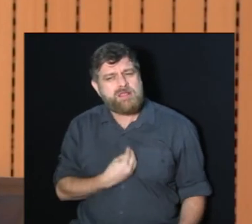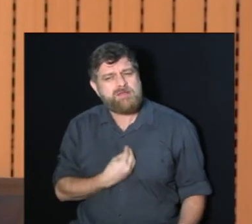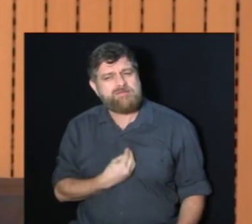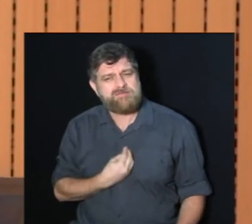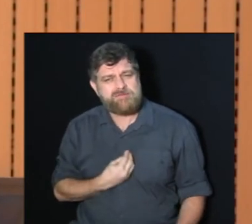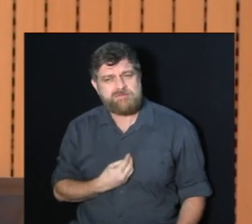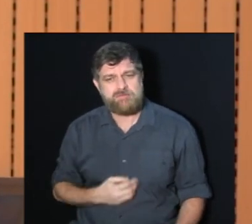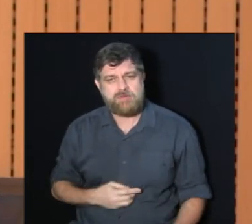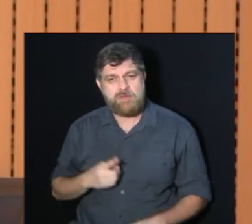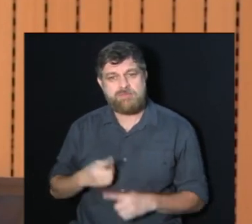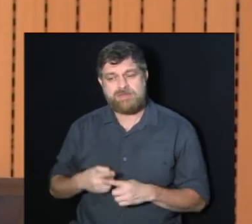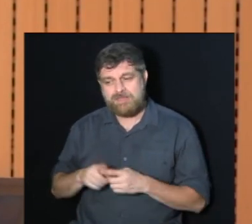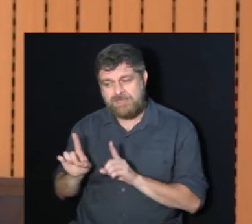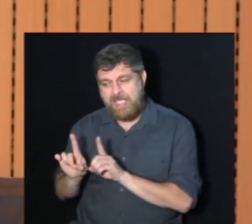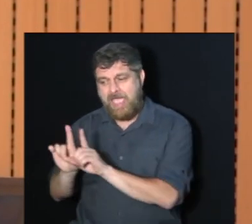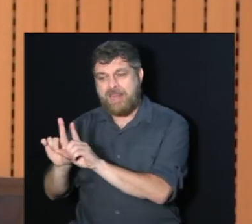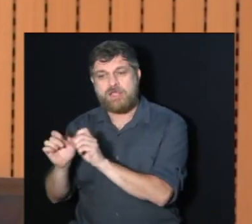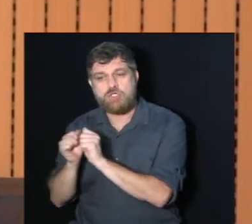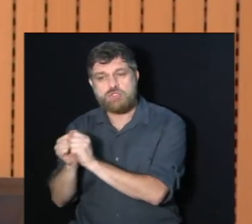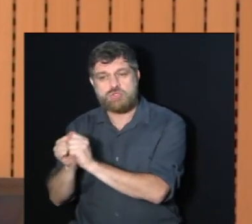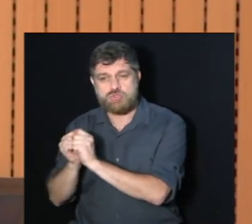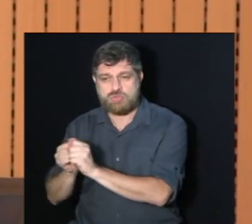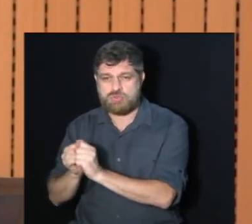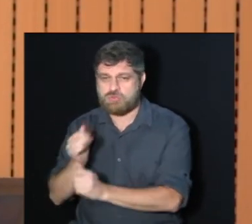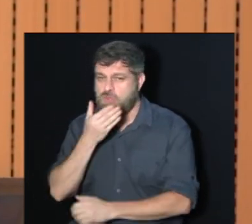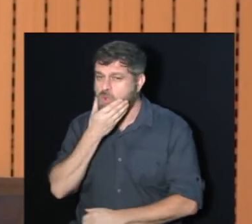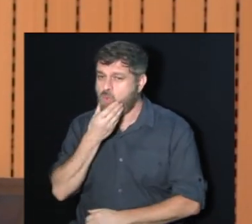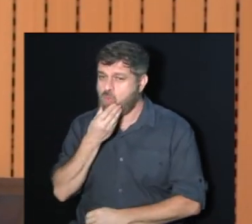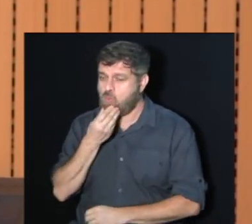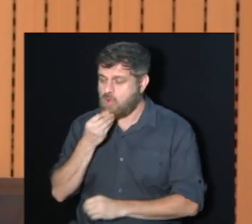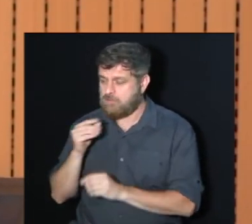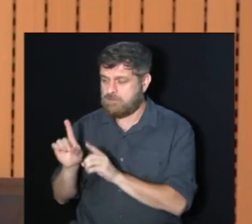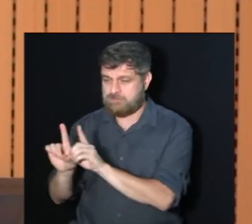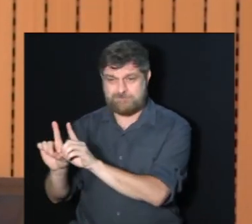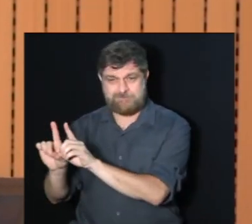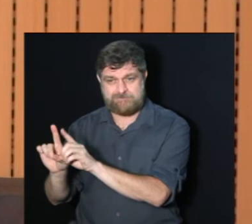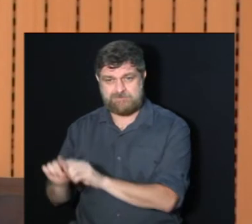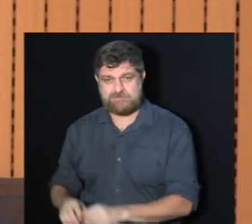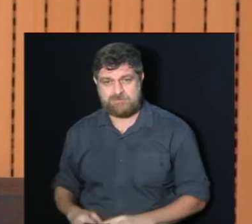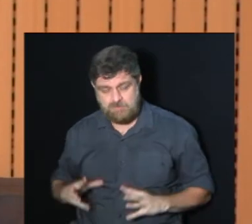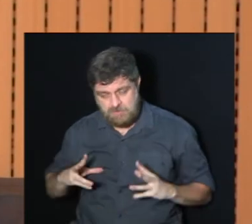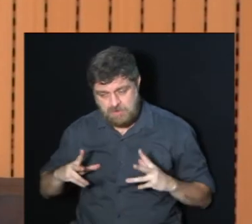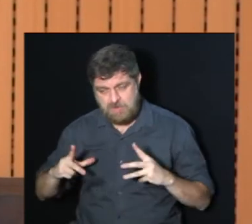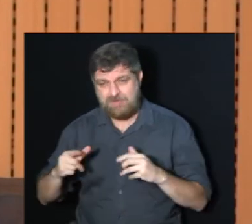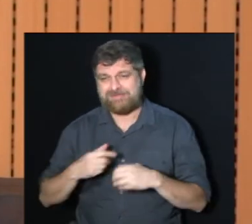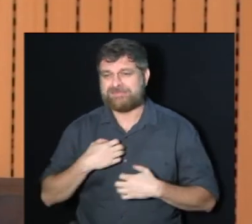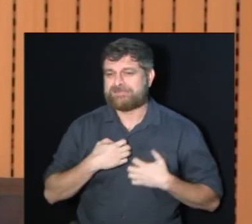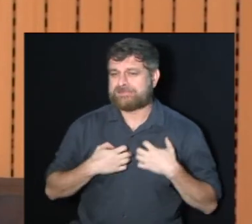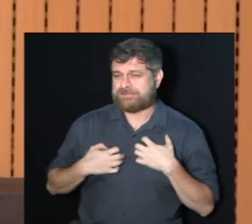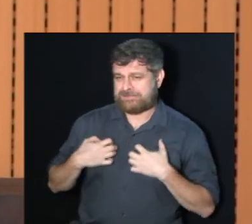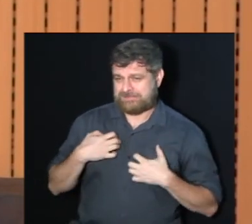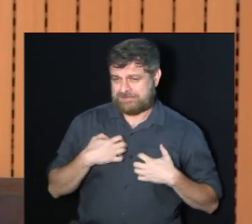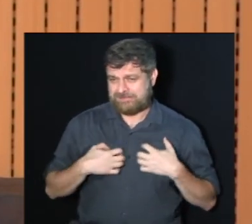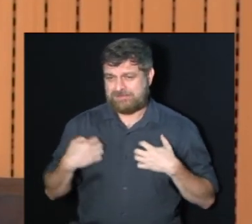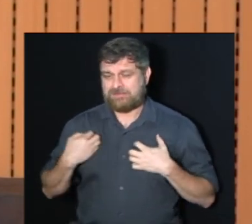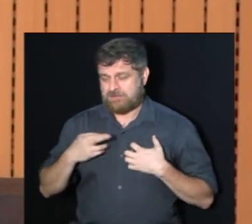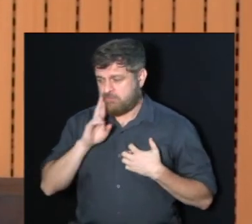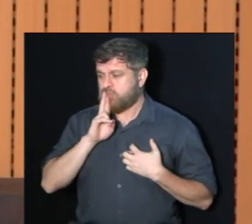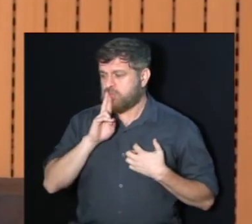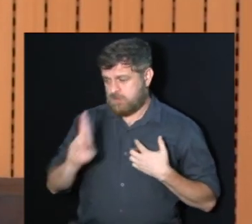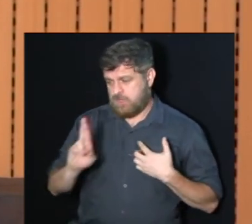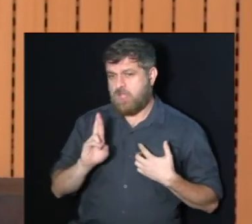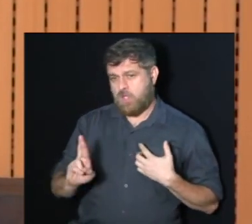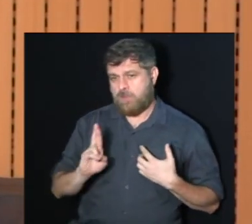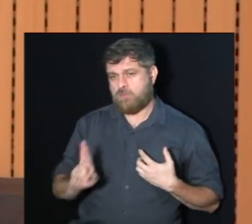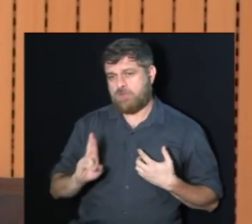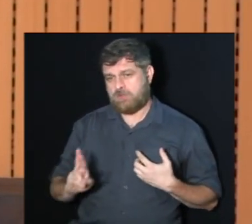ainda mantém ao lado do agressor. Então, todas e todos tiveram algumas inquietações e nós estaremos respondendo,